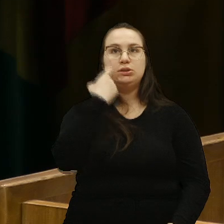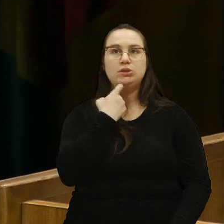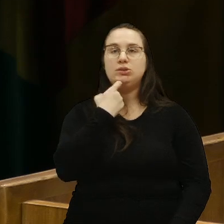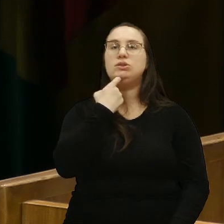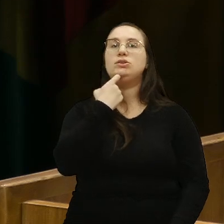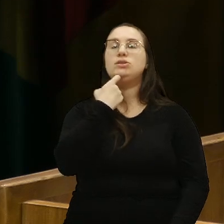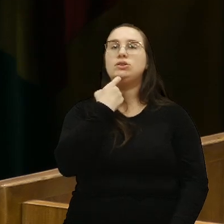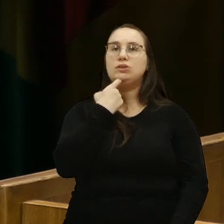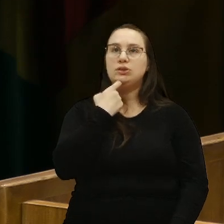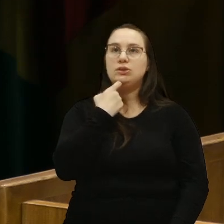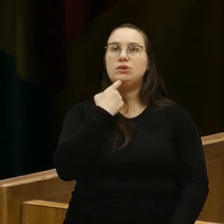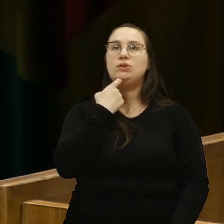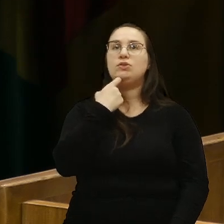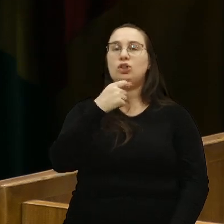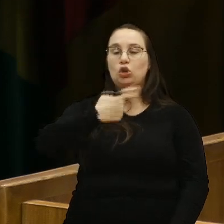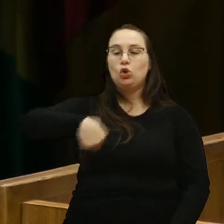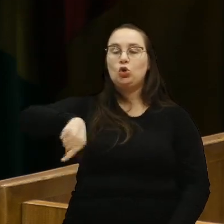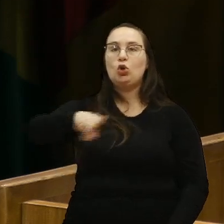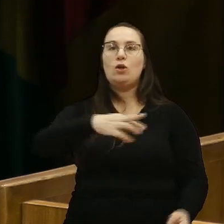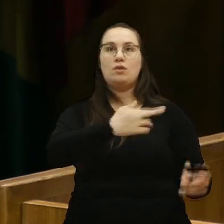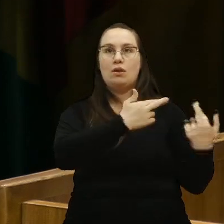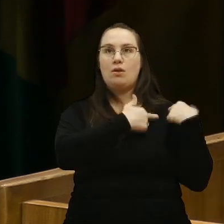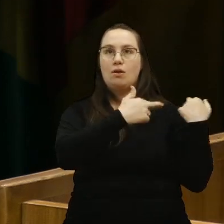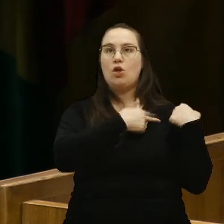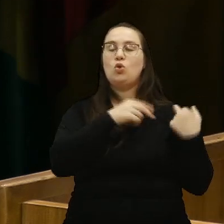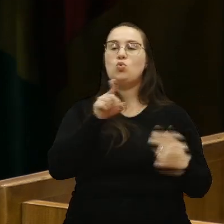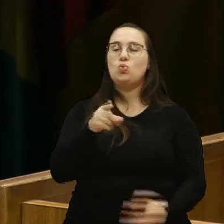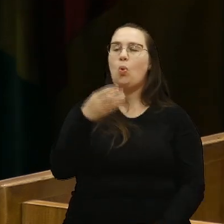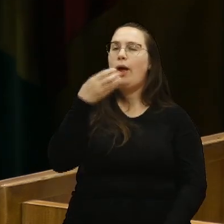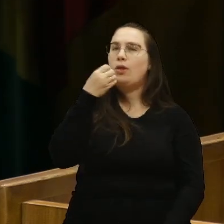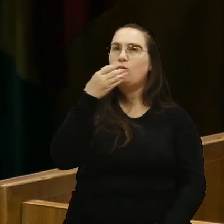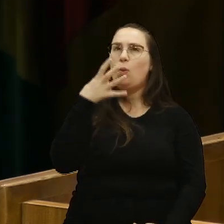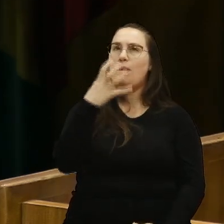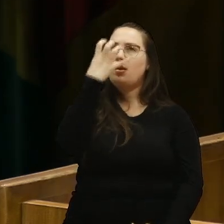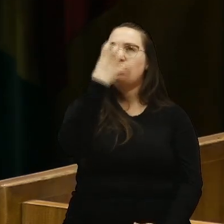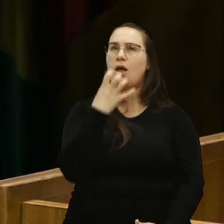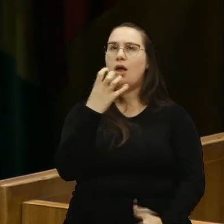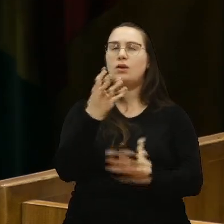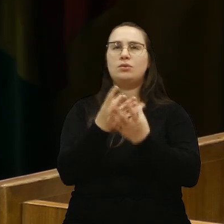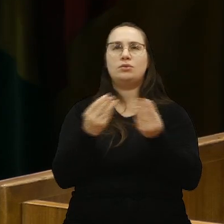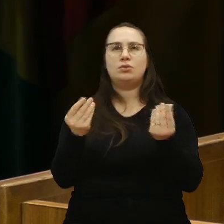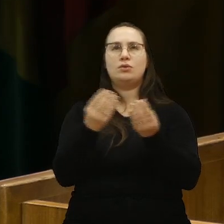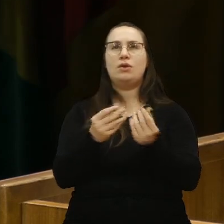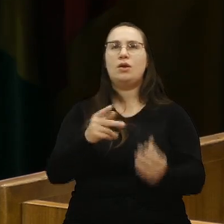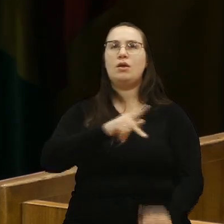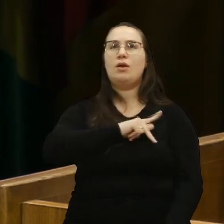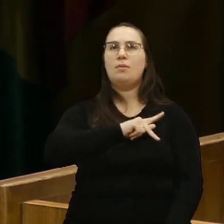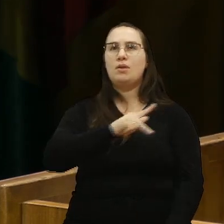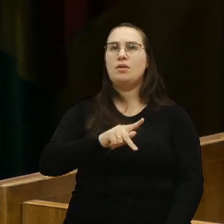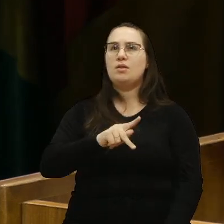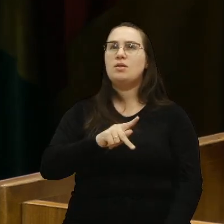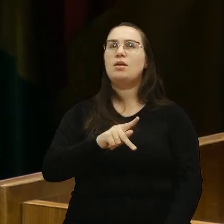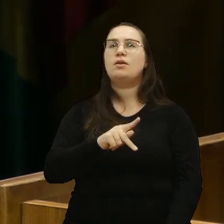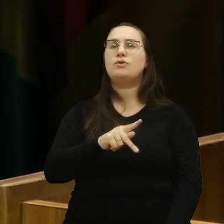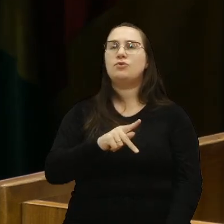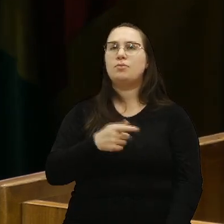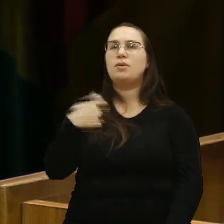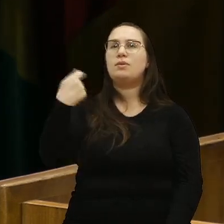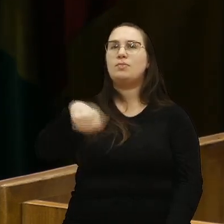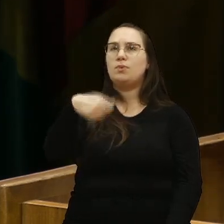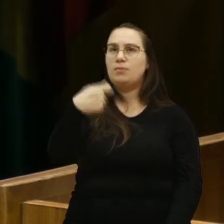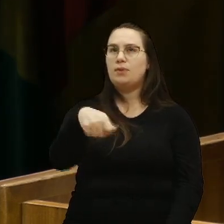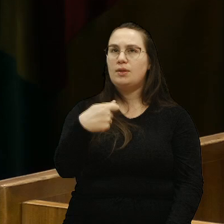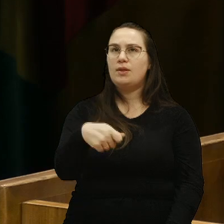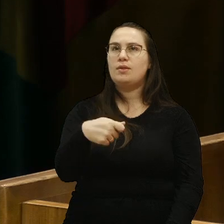que pese as nossas divergências, o senhor é uma pessoa do bem, séria e sensível, certamente vai ser o presidente da frente, mas eu acho que nós precisamos abordar